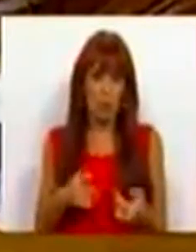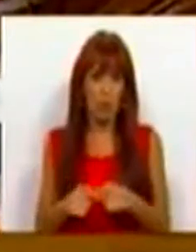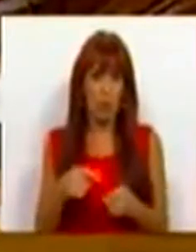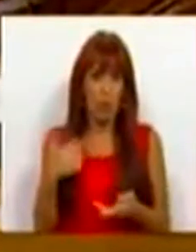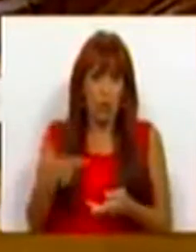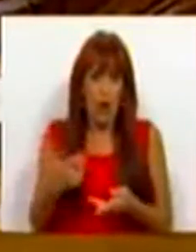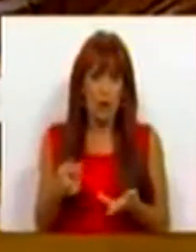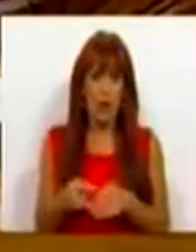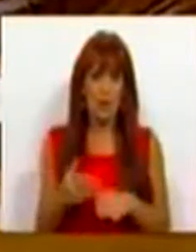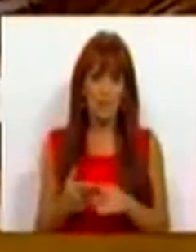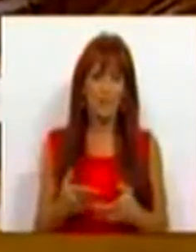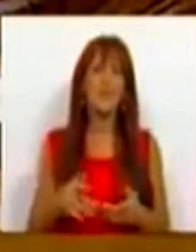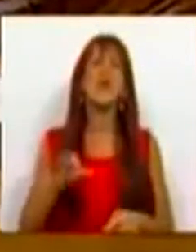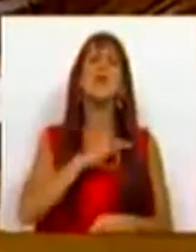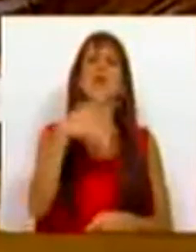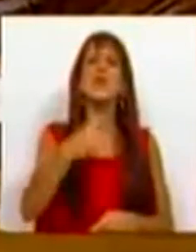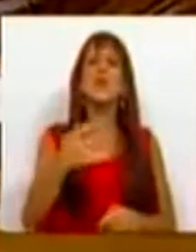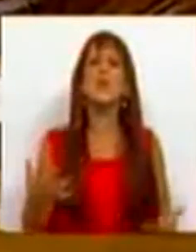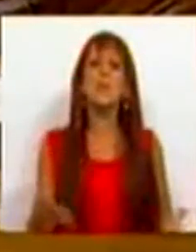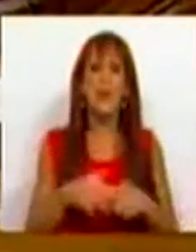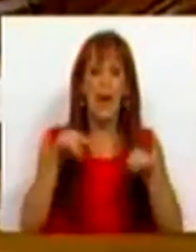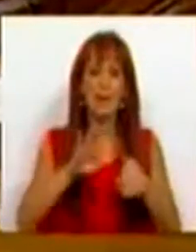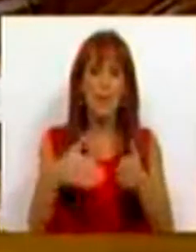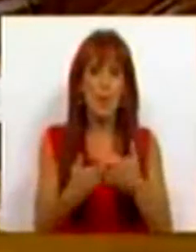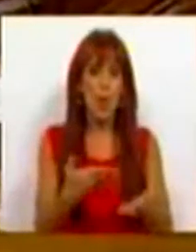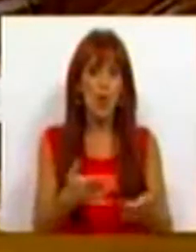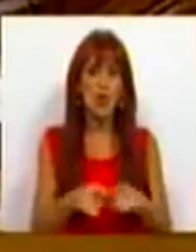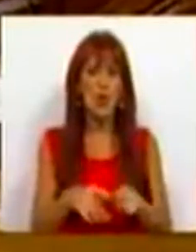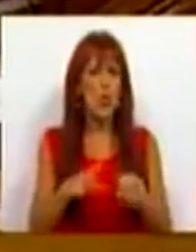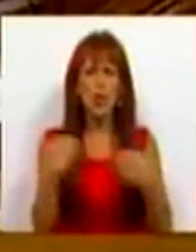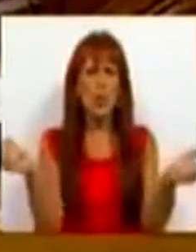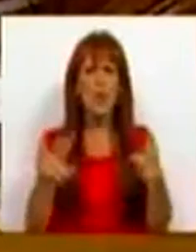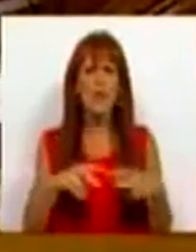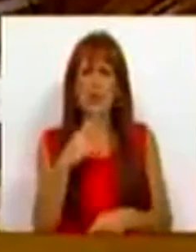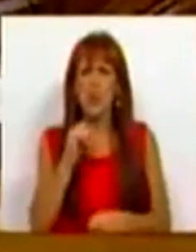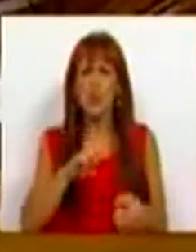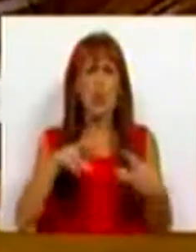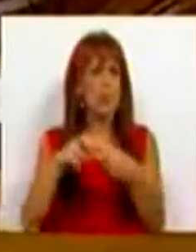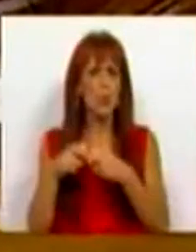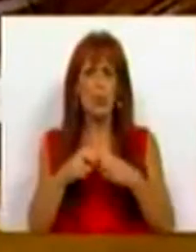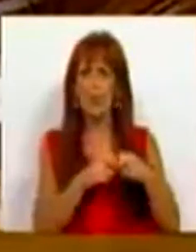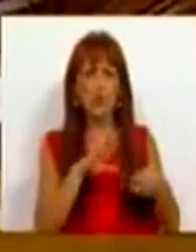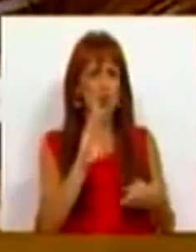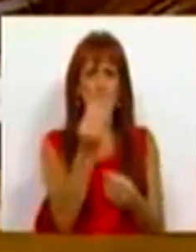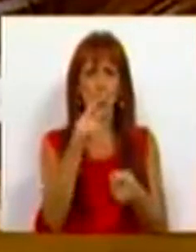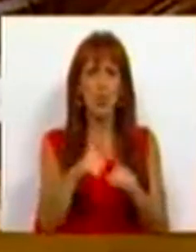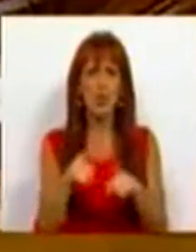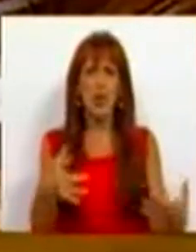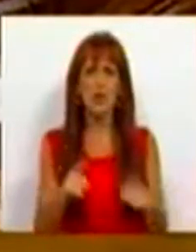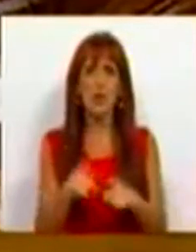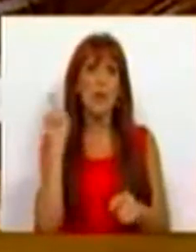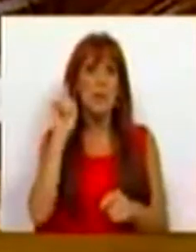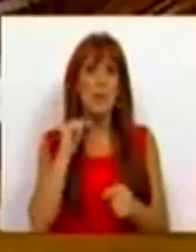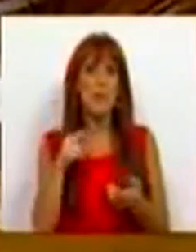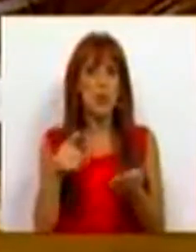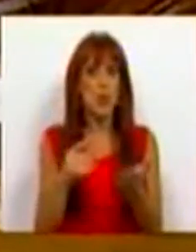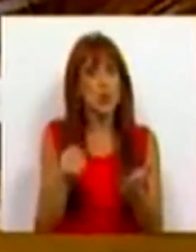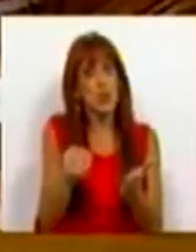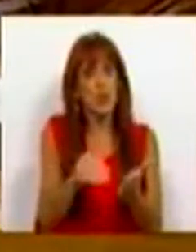um outro princípio do mais elementar bom senso, que quem recebe a bolsa de estudo não deve pagar a propina antes de